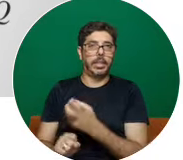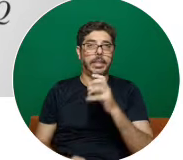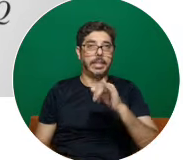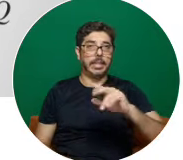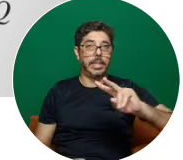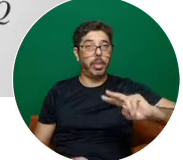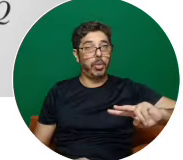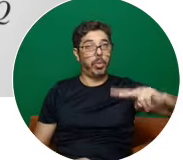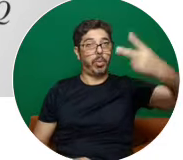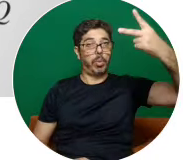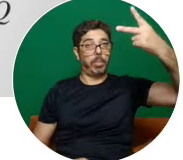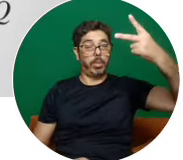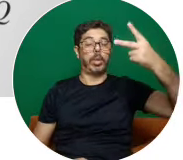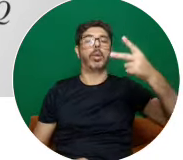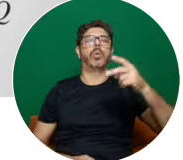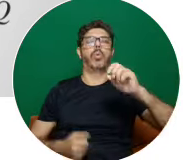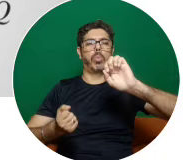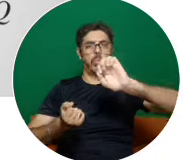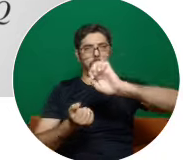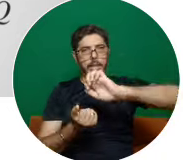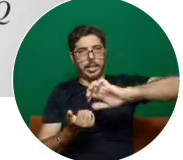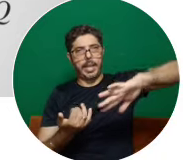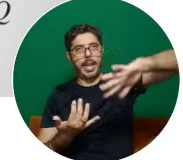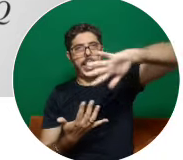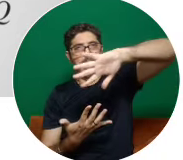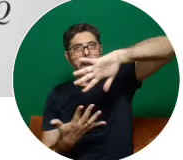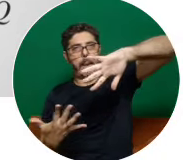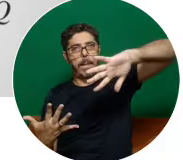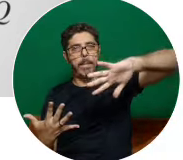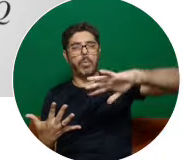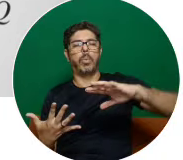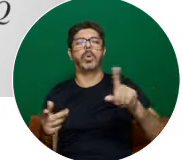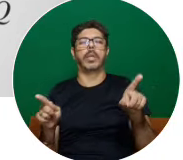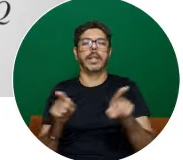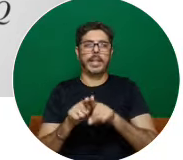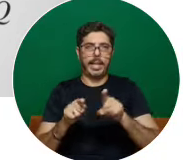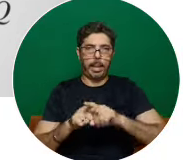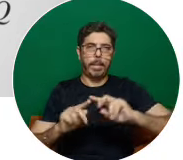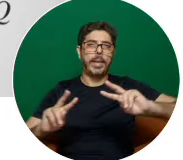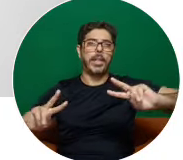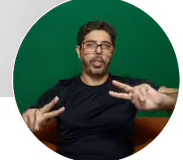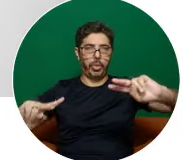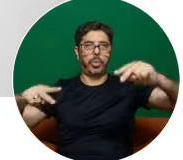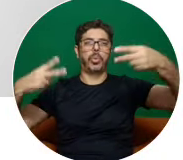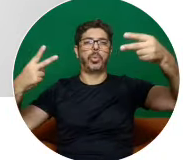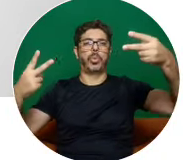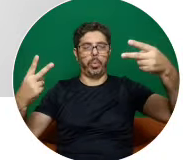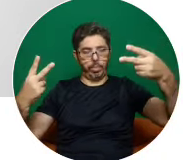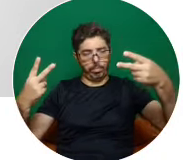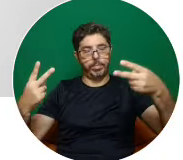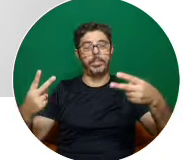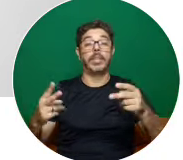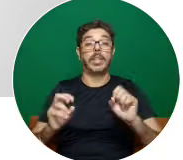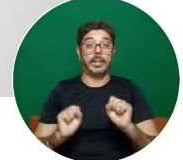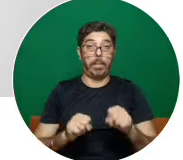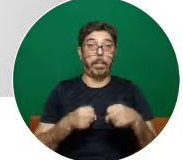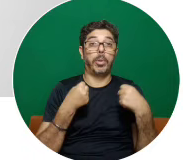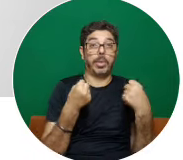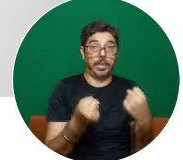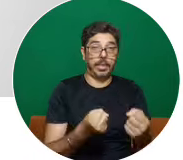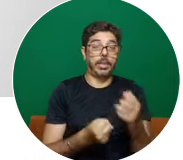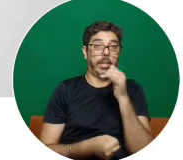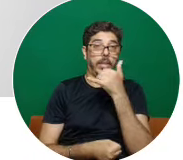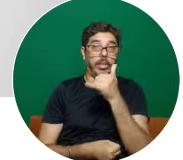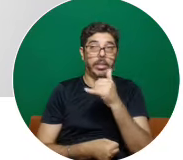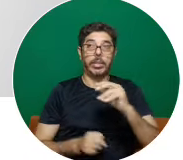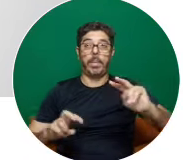o campo elétrico em cada ponto vai dobrar, assim como a diferença de potencial entre eles. Apesar disso, a razão entre a carga de